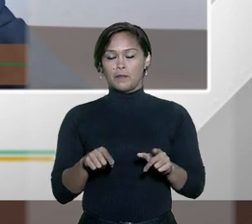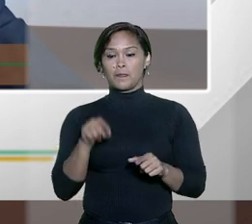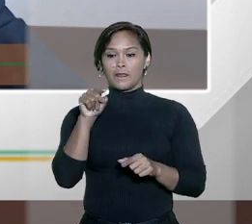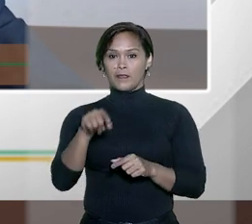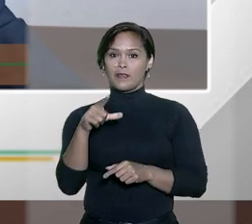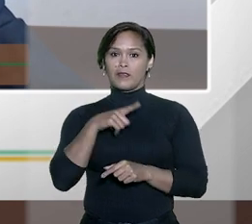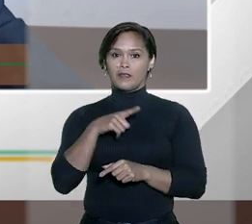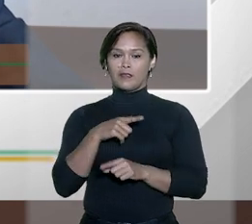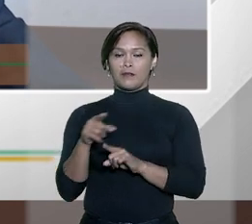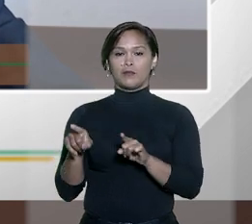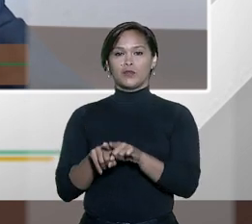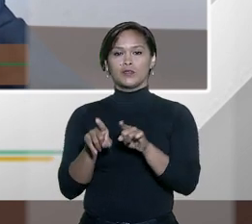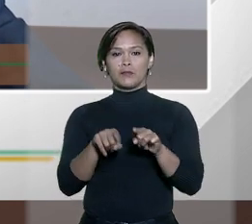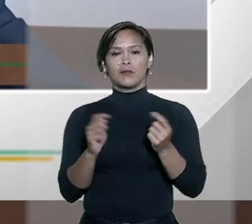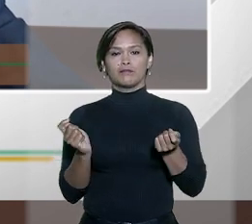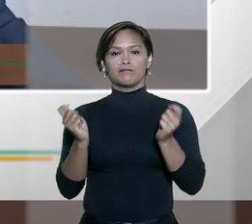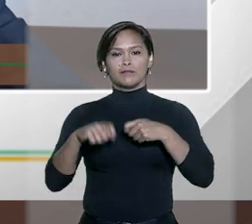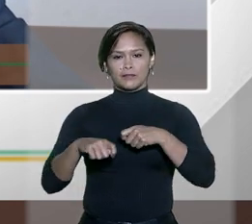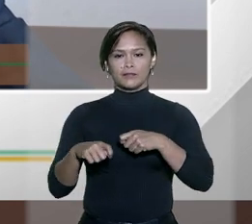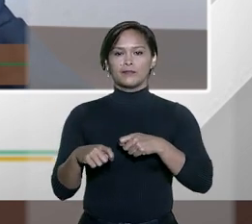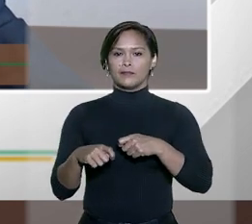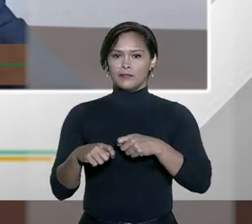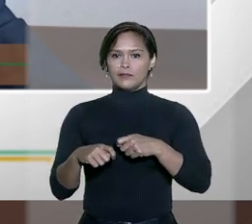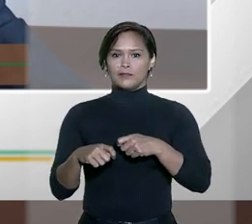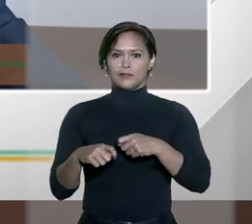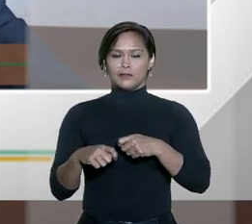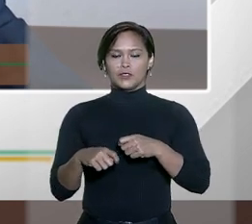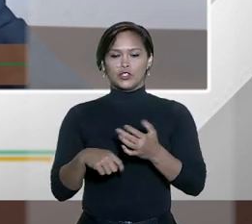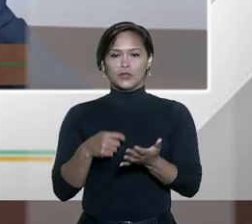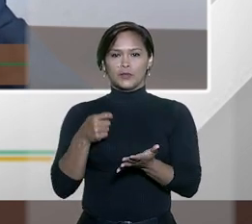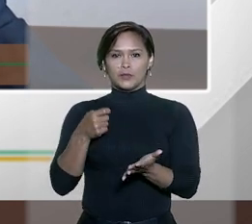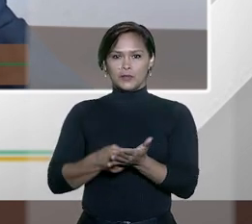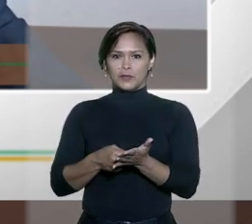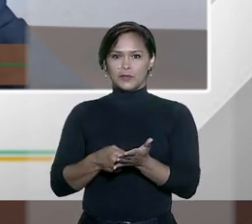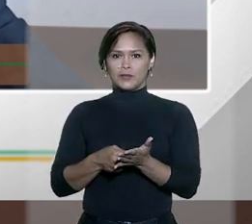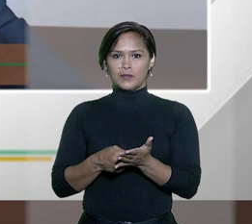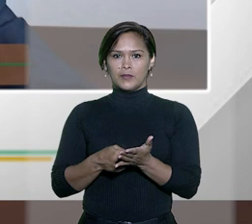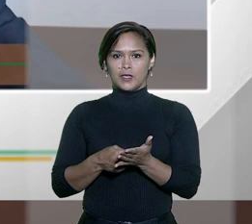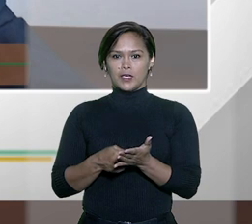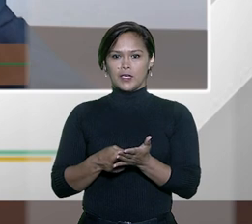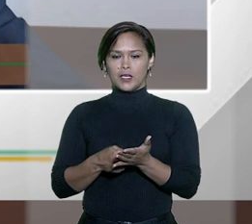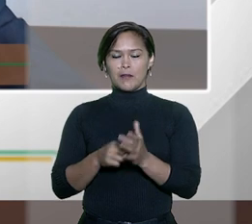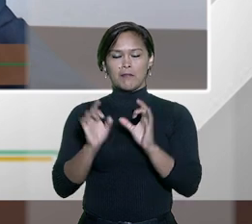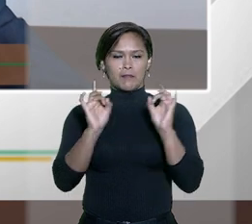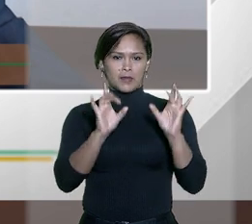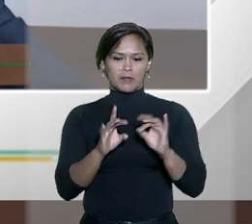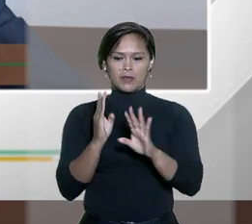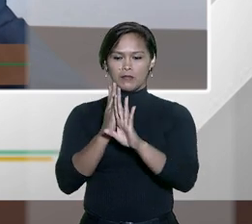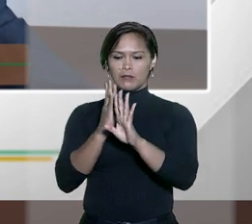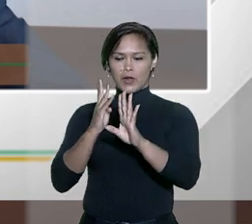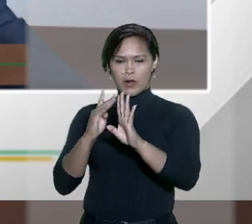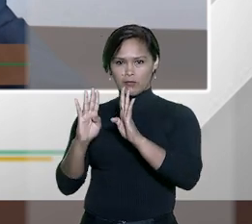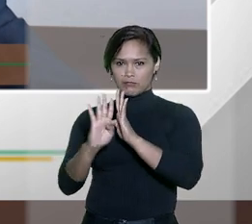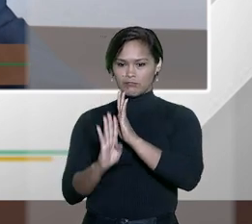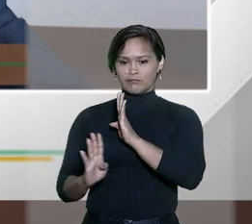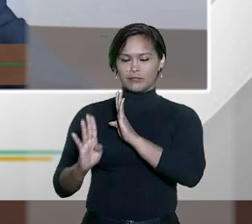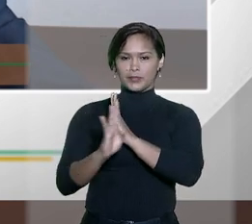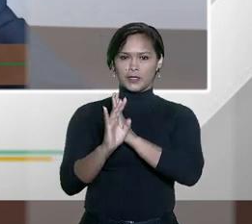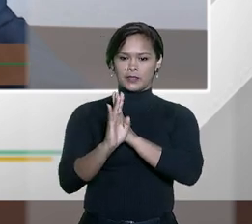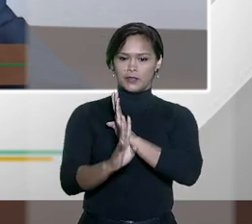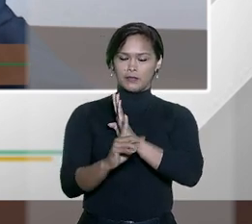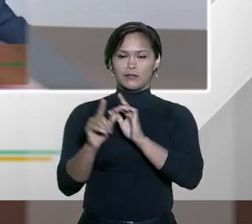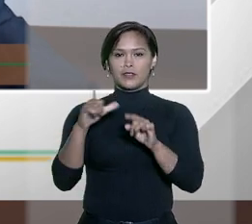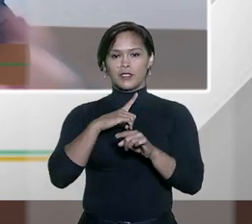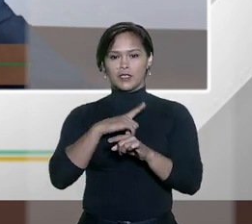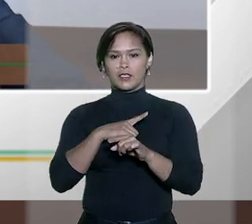E aqui nós temos a possibilidade de um pagamento, enfim, preferencial para aquelas situações